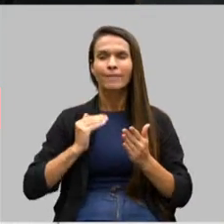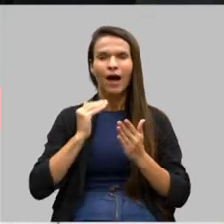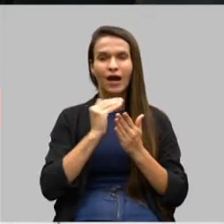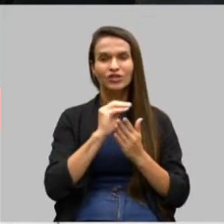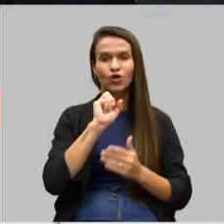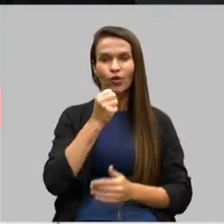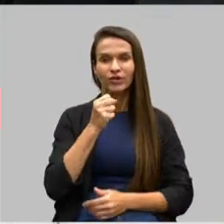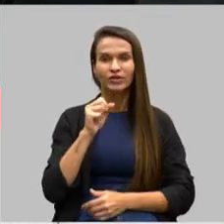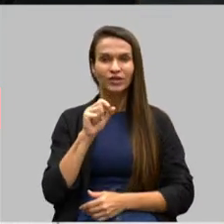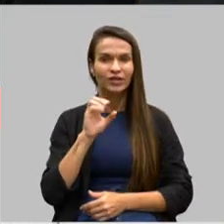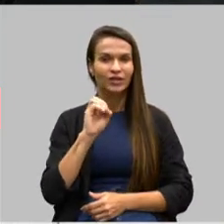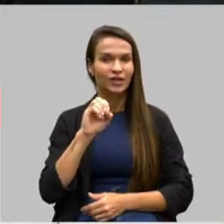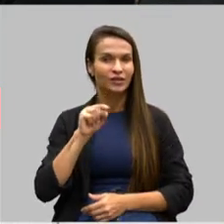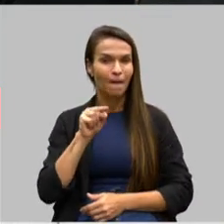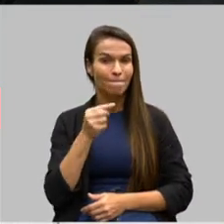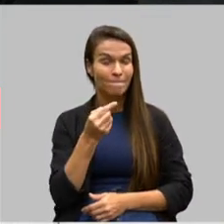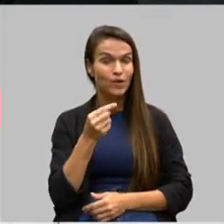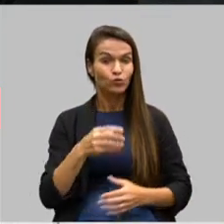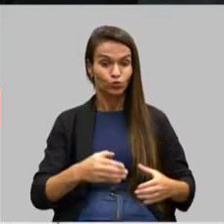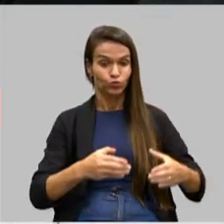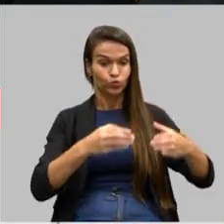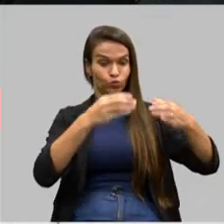cisternas, só em Minas Gerais.